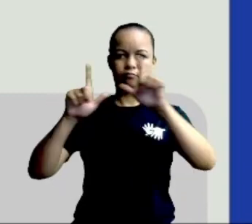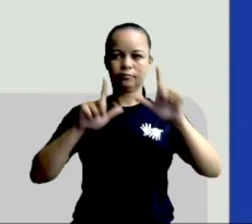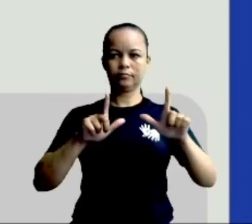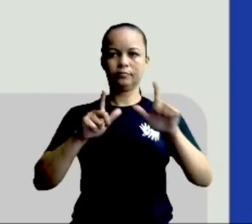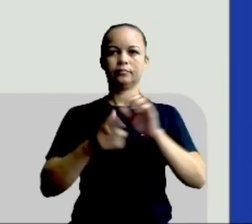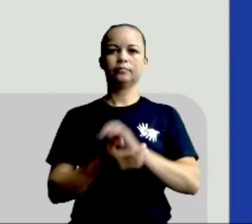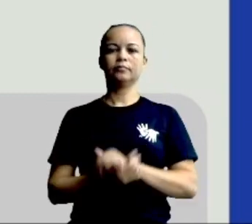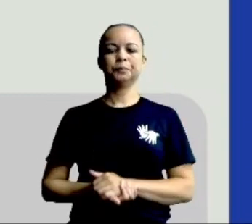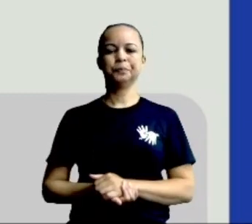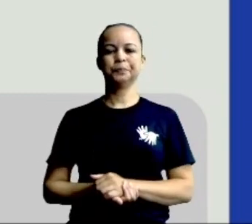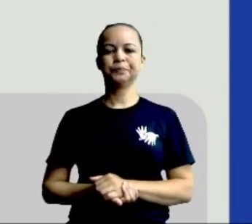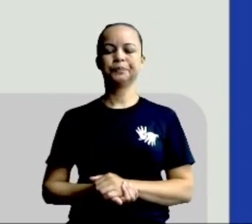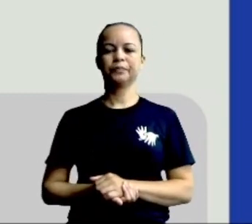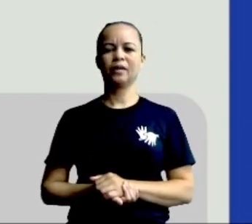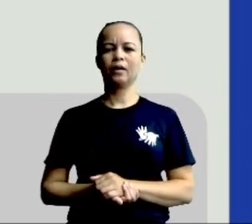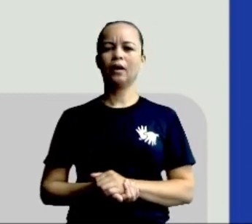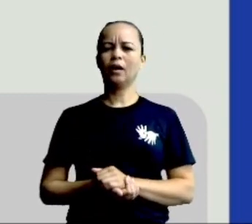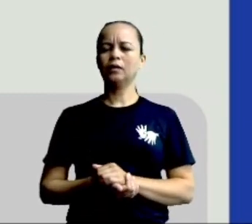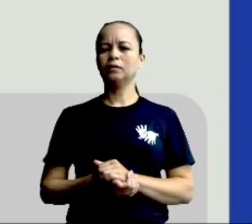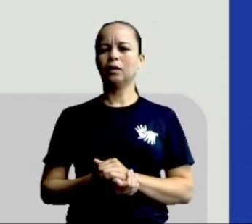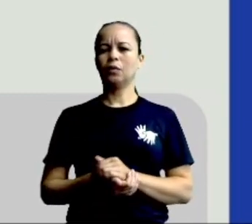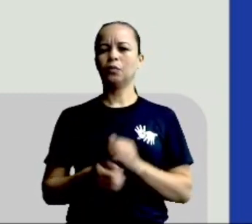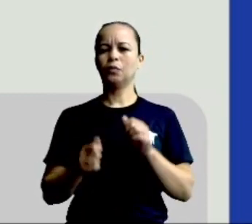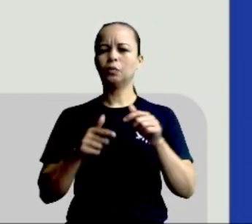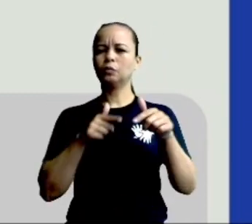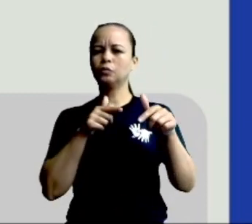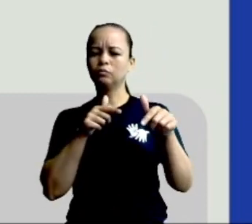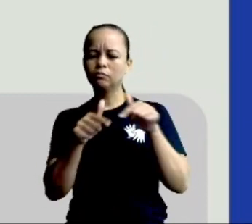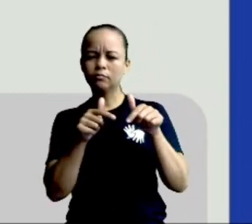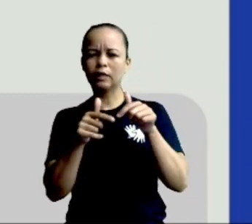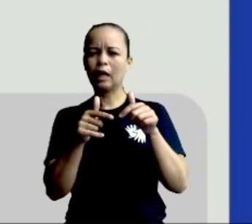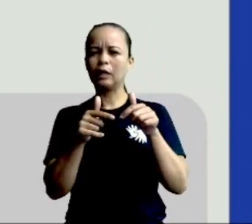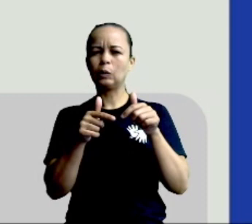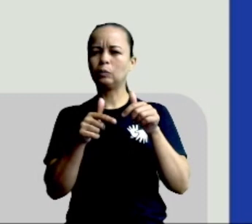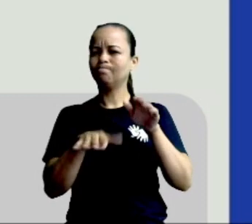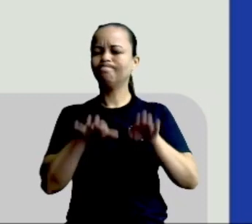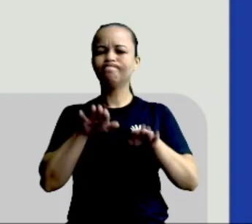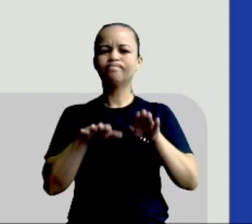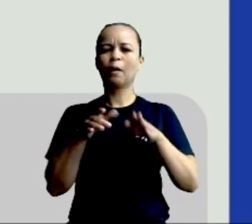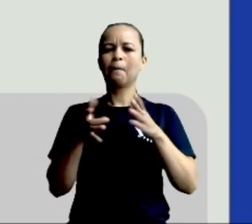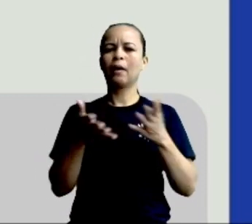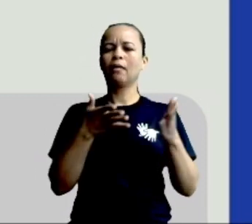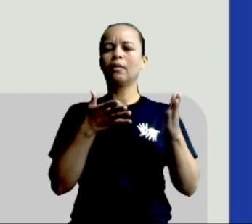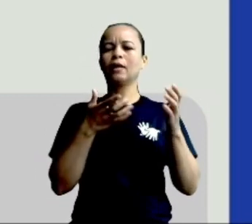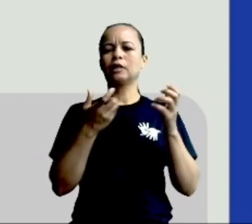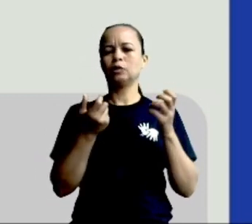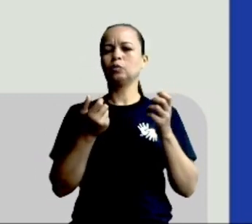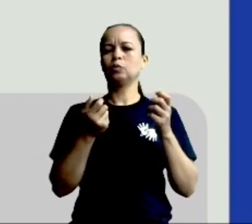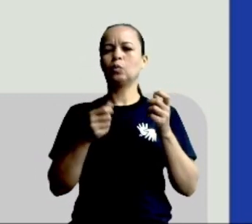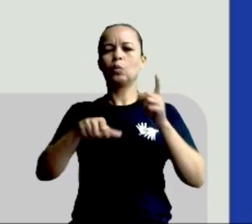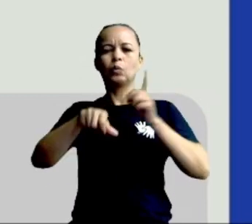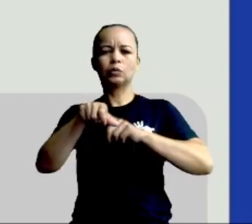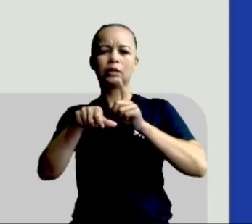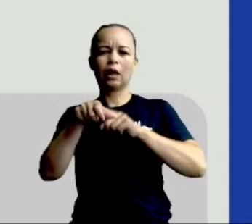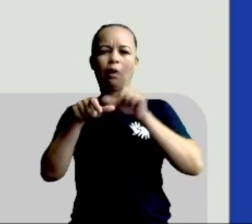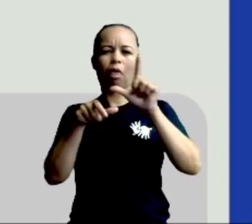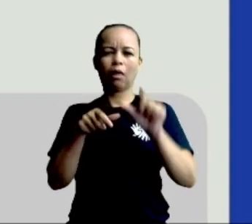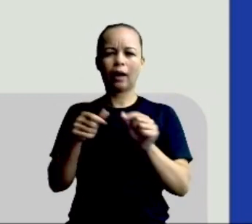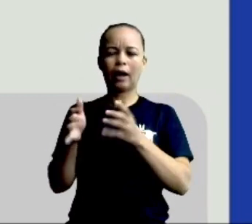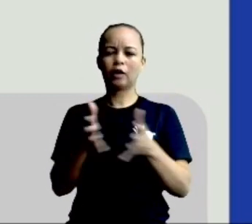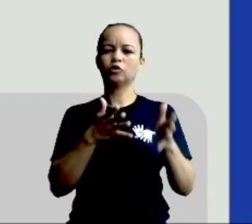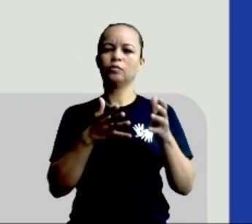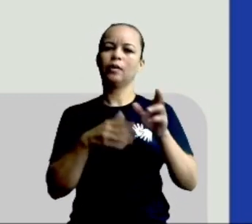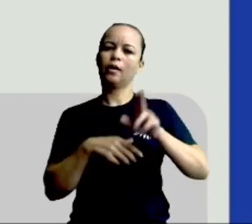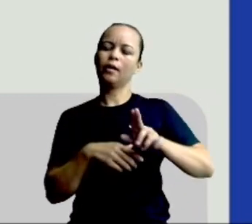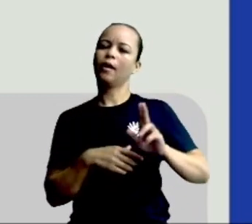Gente, o trabalho, ele não depende do tempo gasto para realizar. Não, professor, não tem nada a